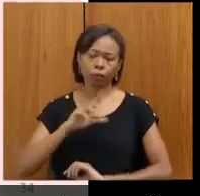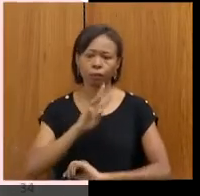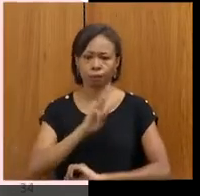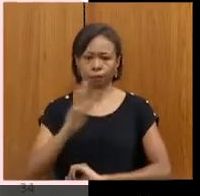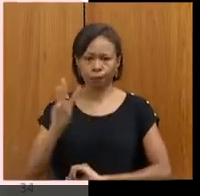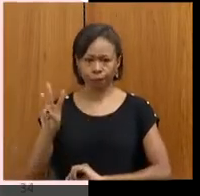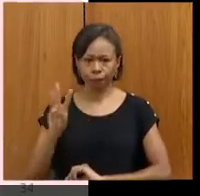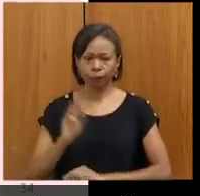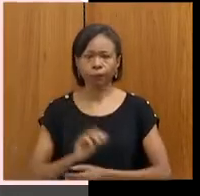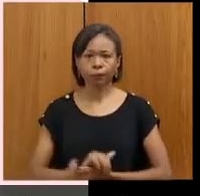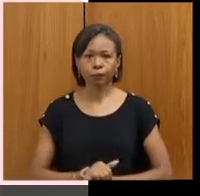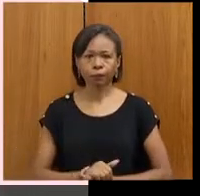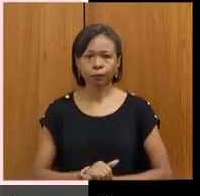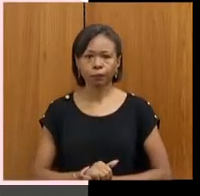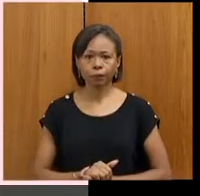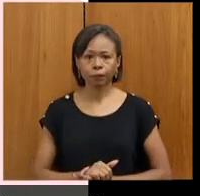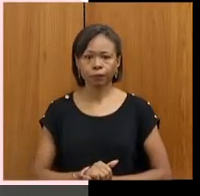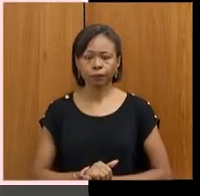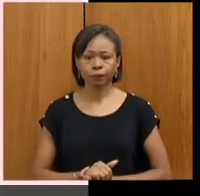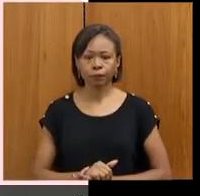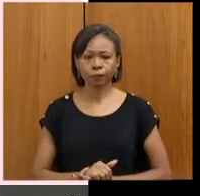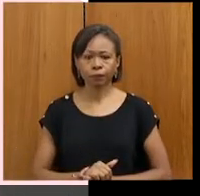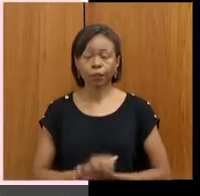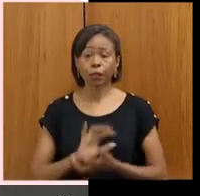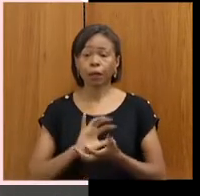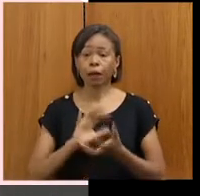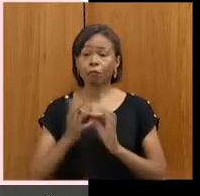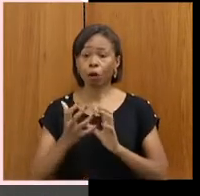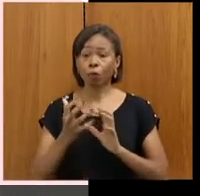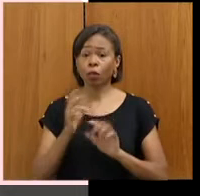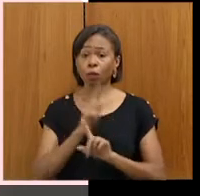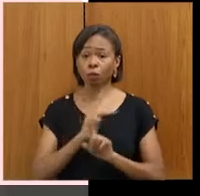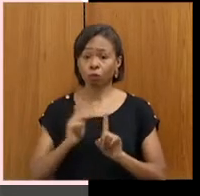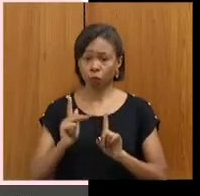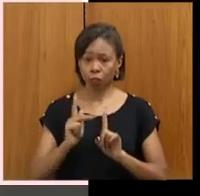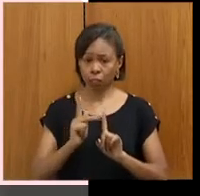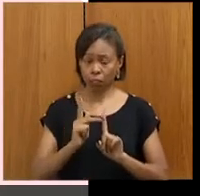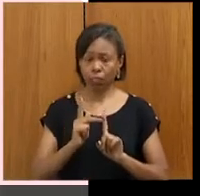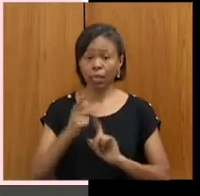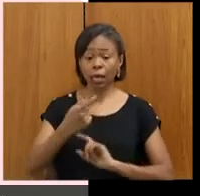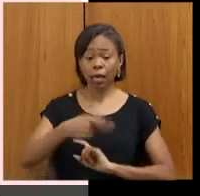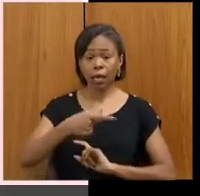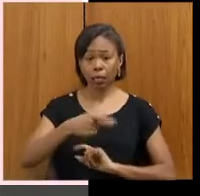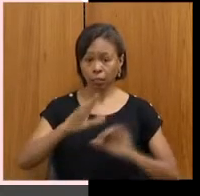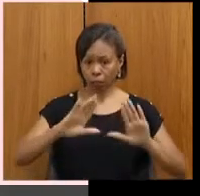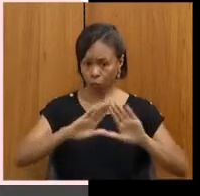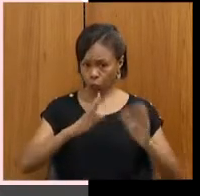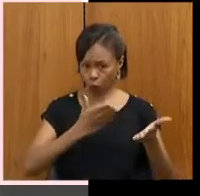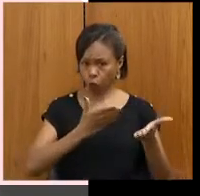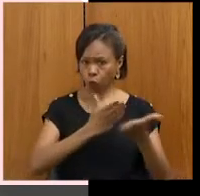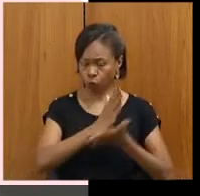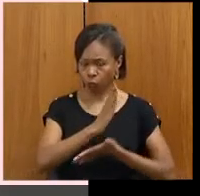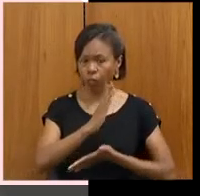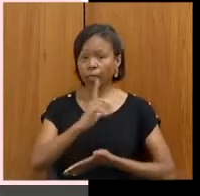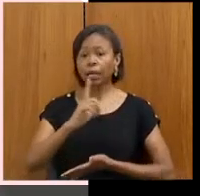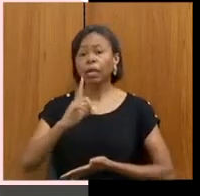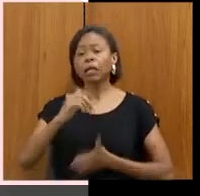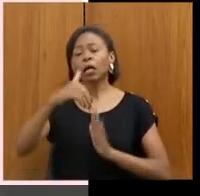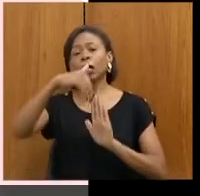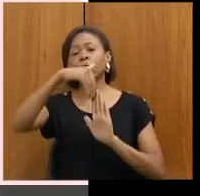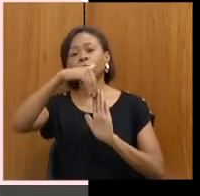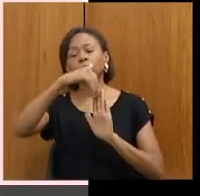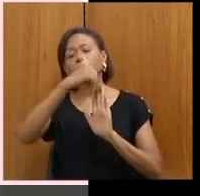ainda reflexo da reforma da Previdência nós temos aprovado aqui na Assembleia Legislativa nós temos uma